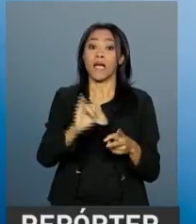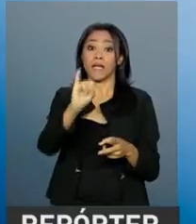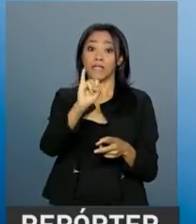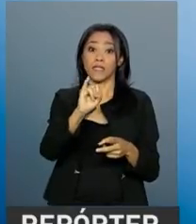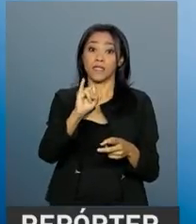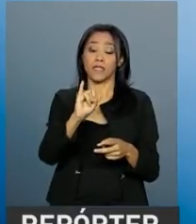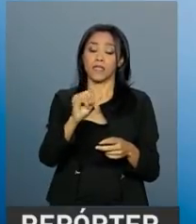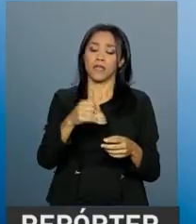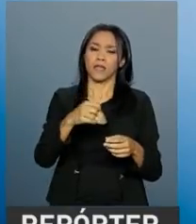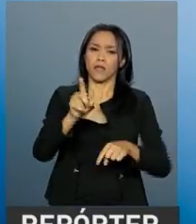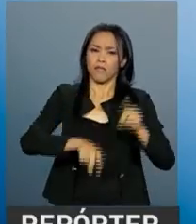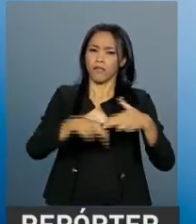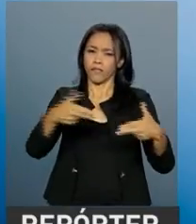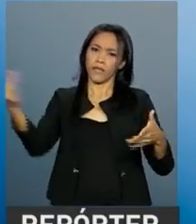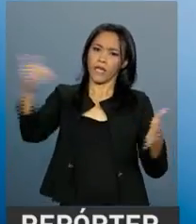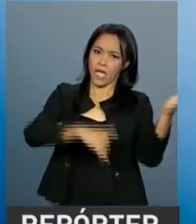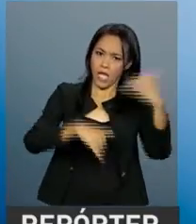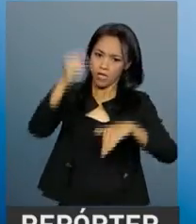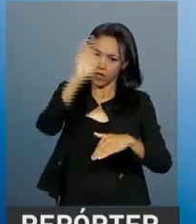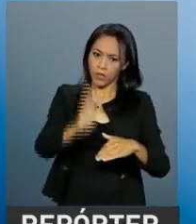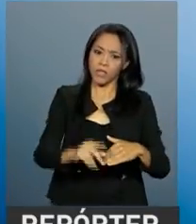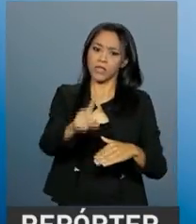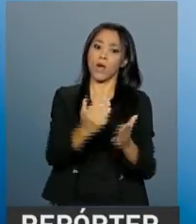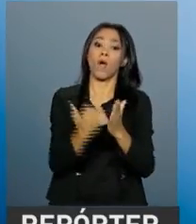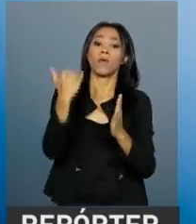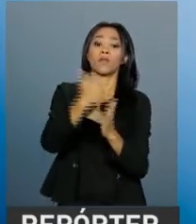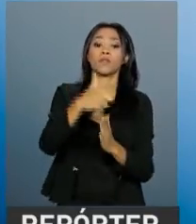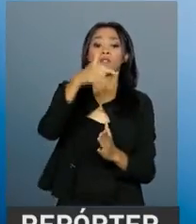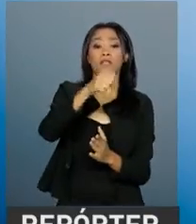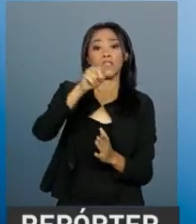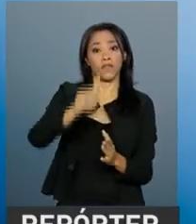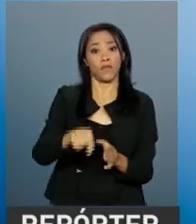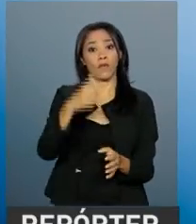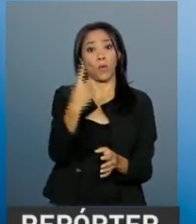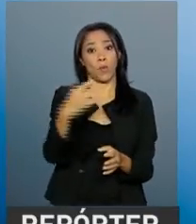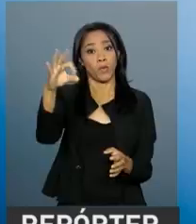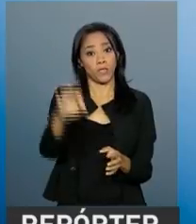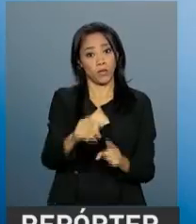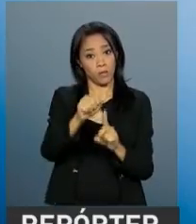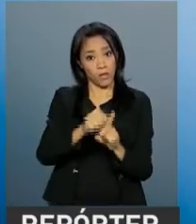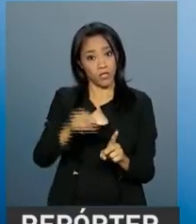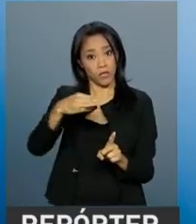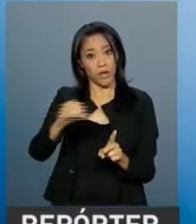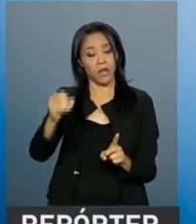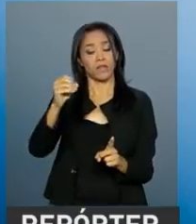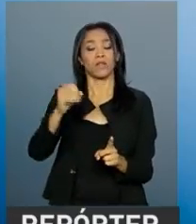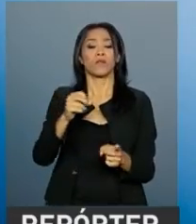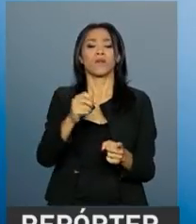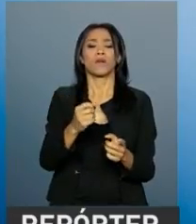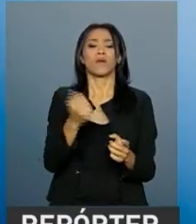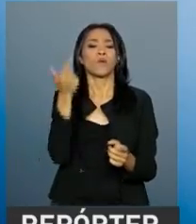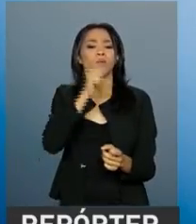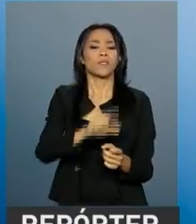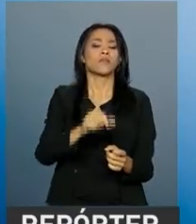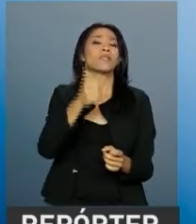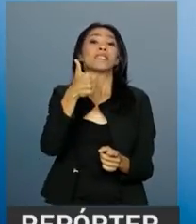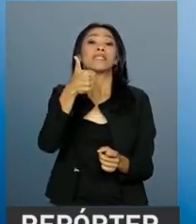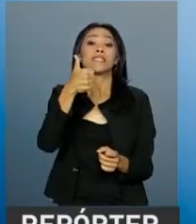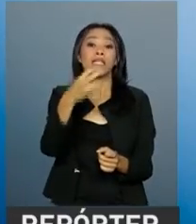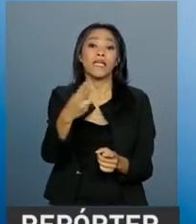média diária 7,1 por cento em março em relação ao mesmo mês do ano passado atingindo quase 13 bilhões de dólares